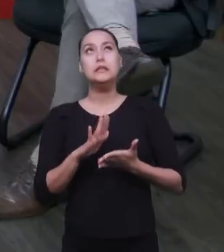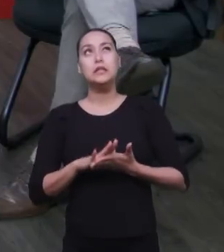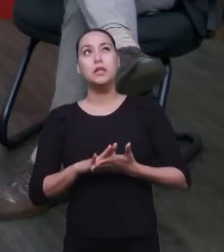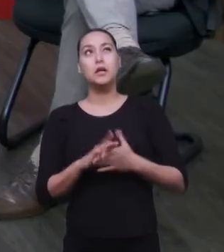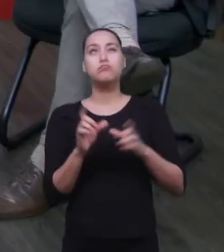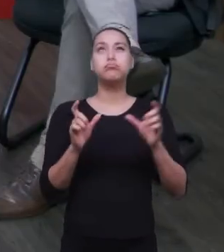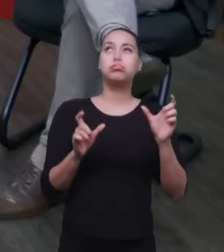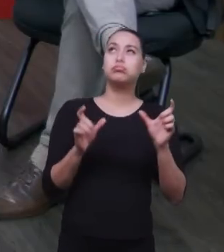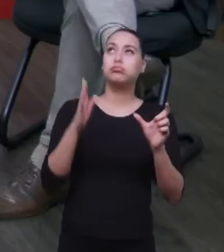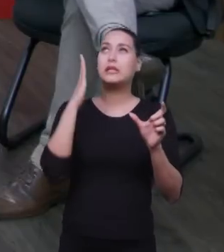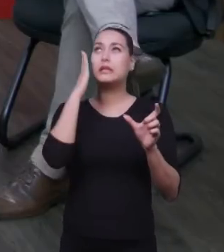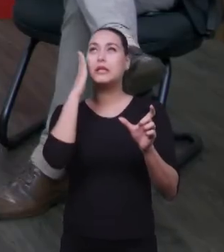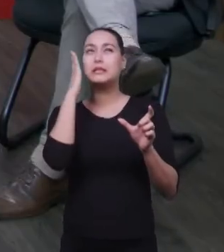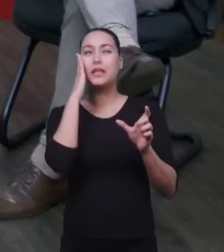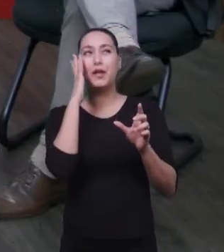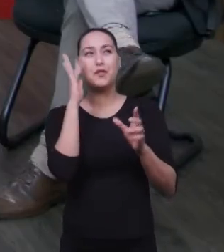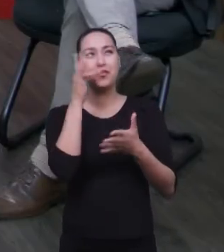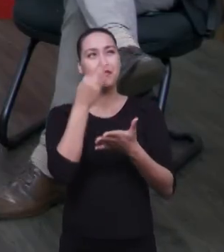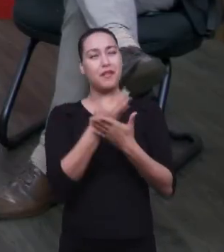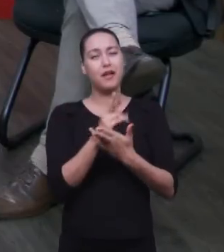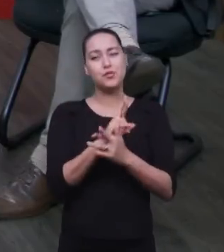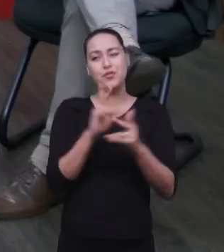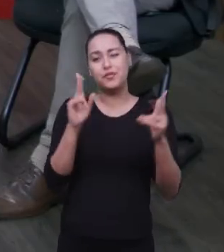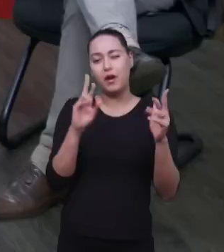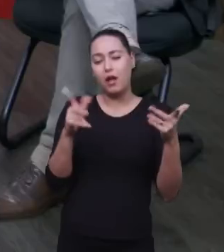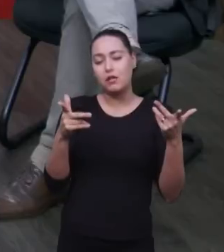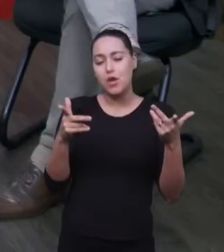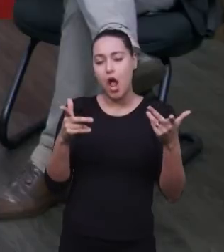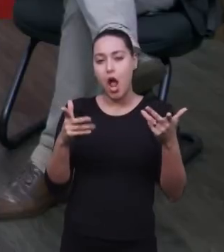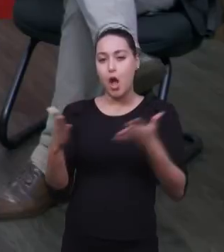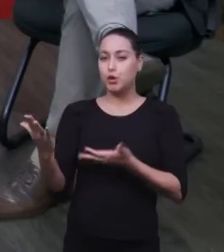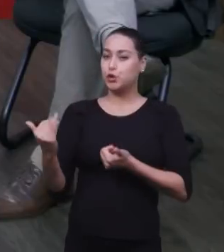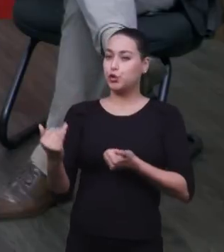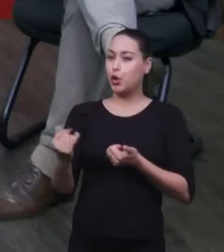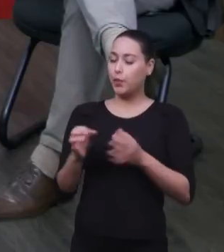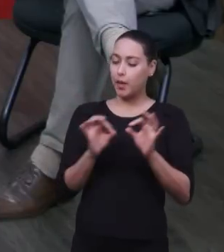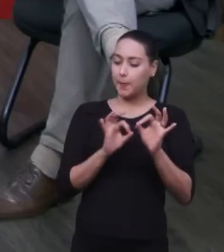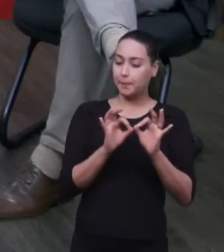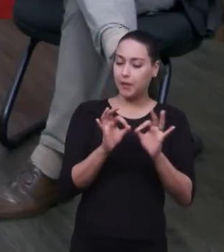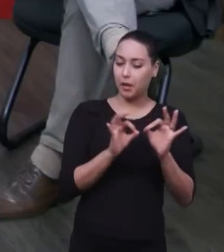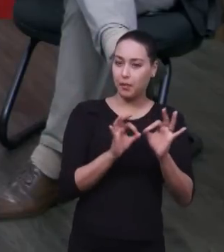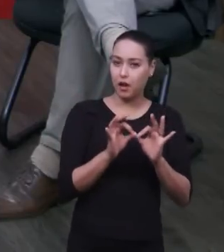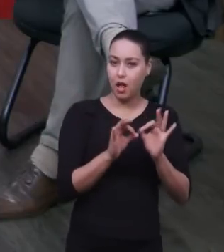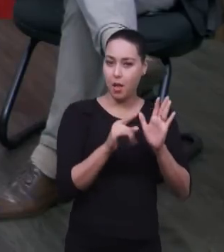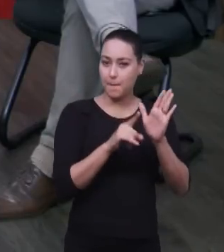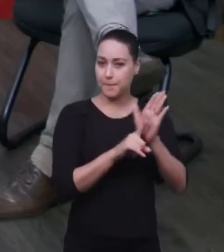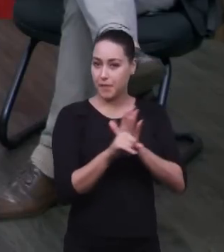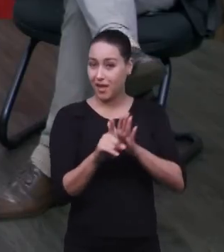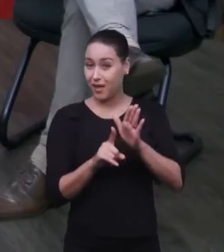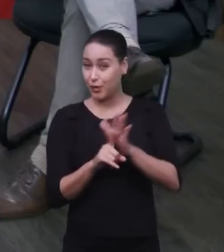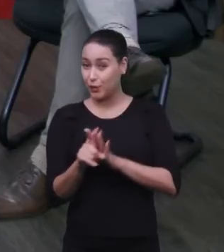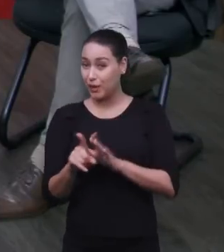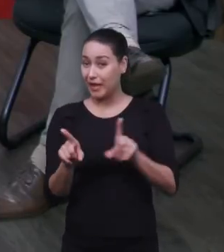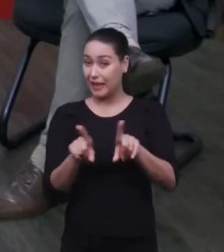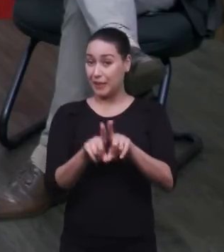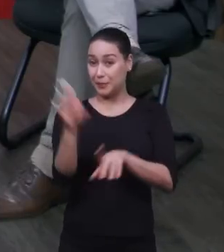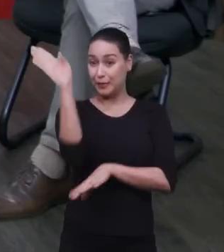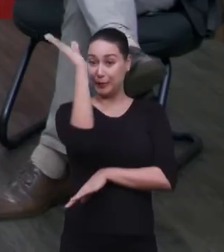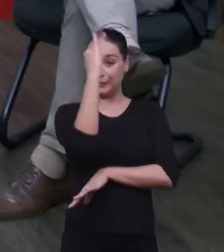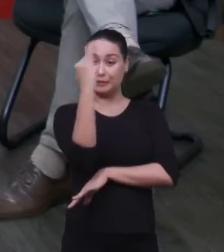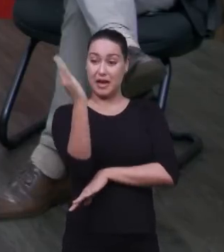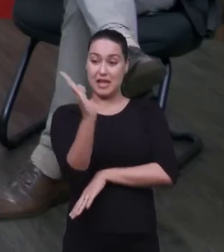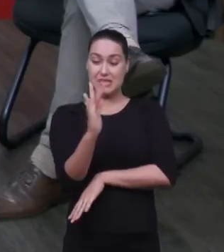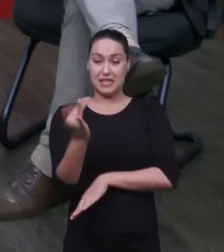se compreender a fé. E os jovens prepararam perguntas e alguns jovens de